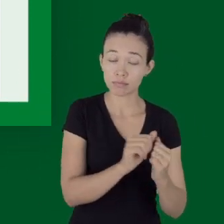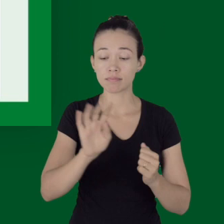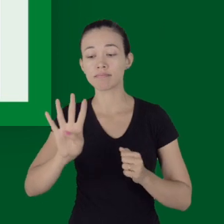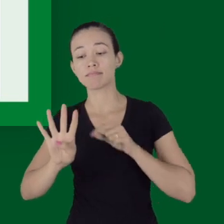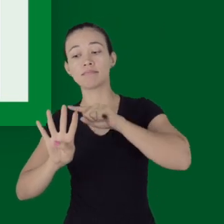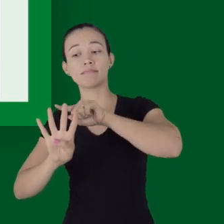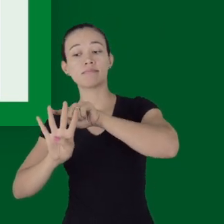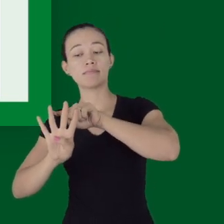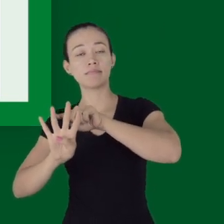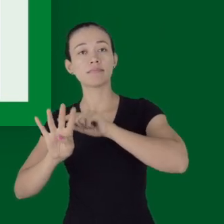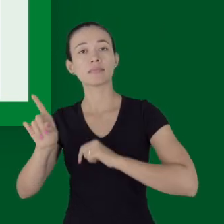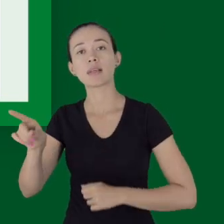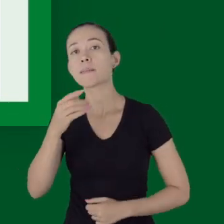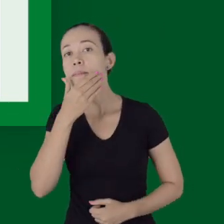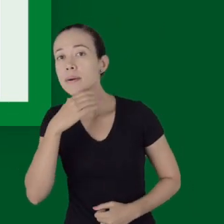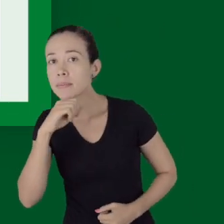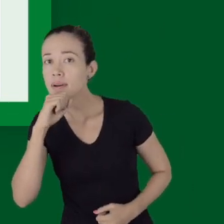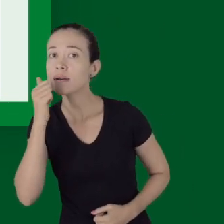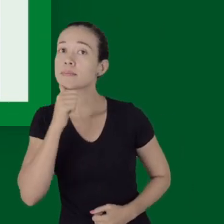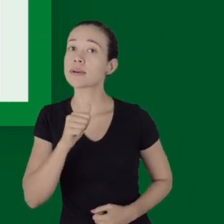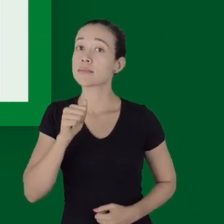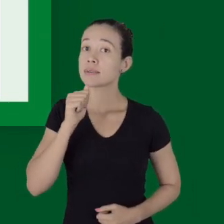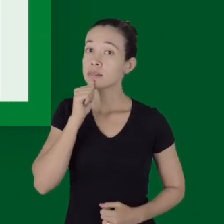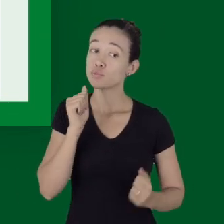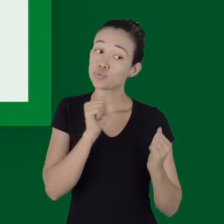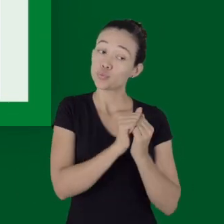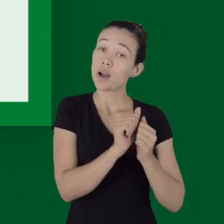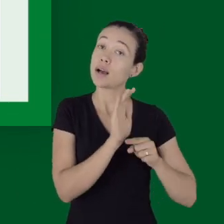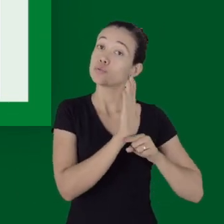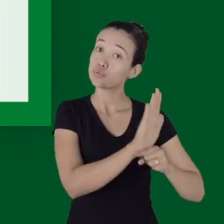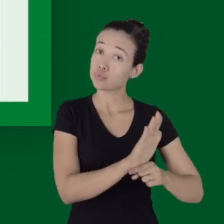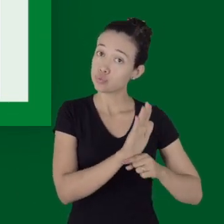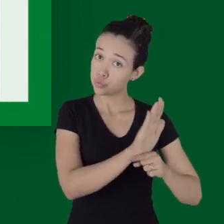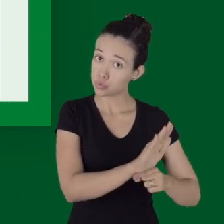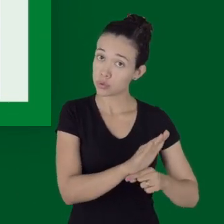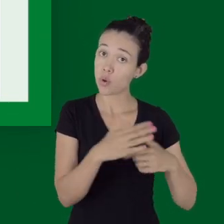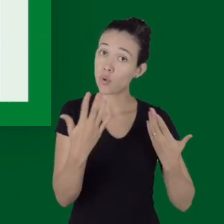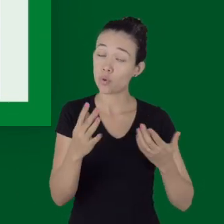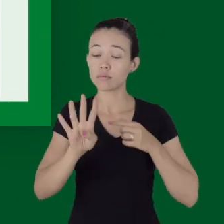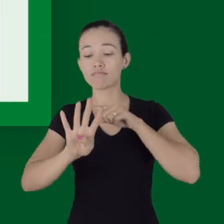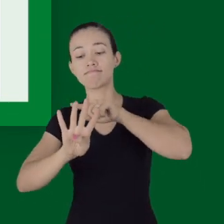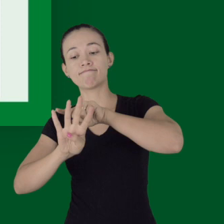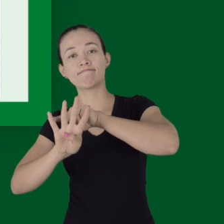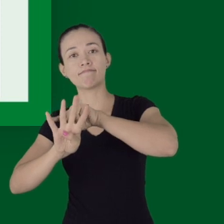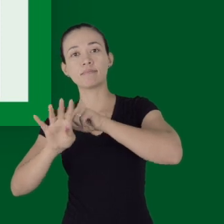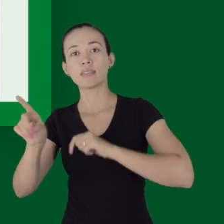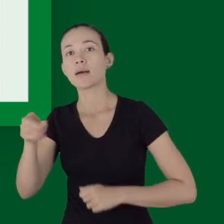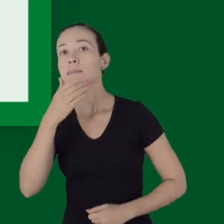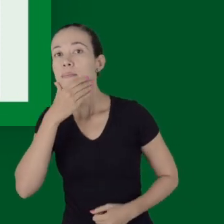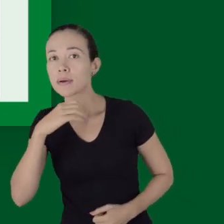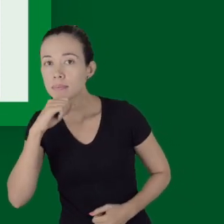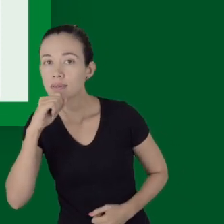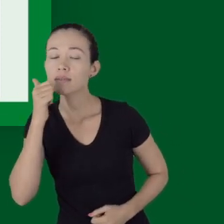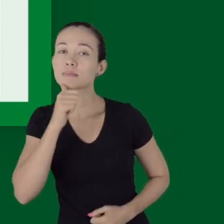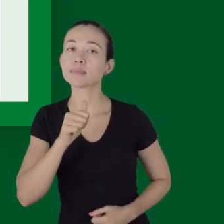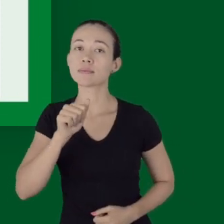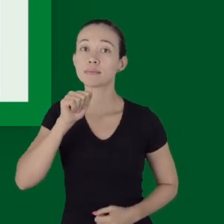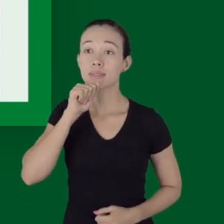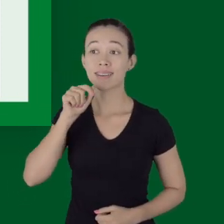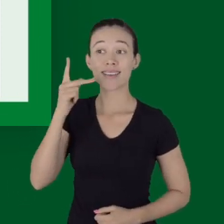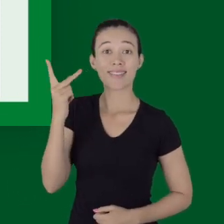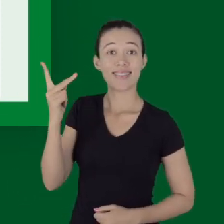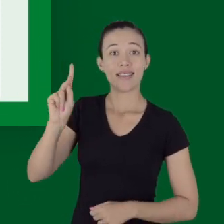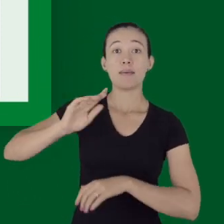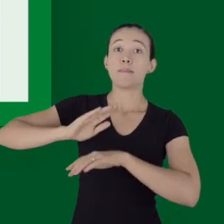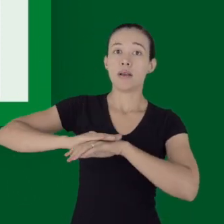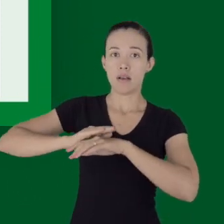os pais ajudam, se os pais fazem isso vai depender muito também da idade da criança, né? Colocar a